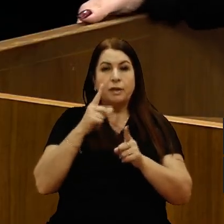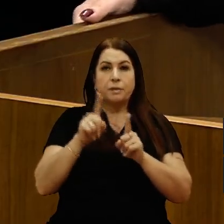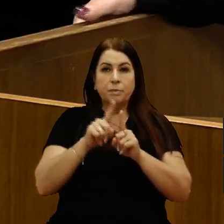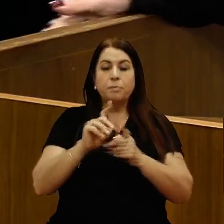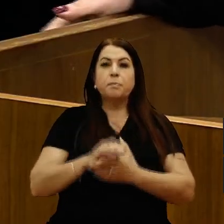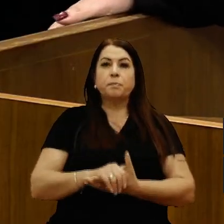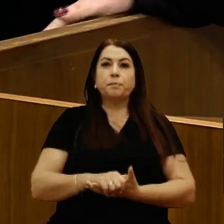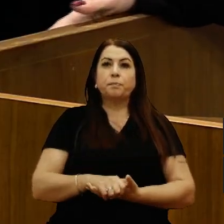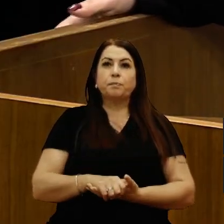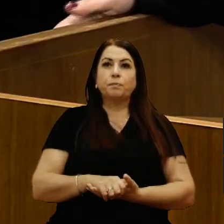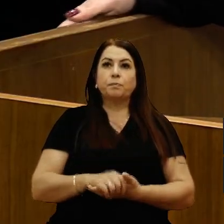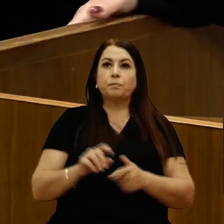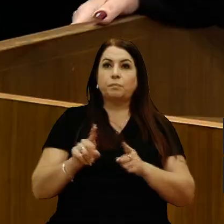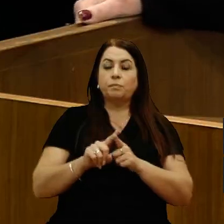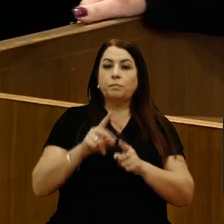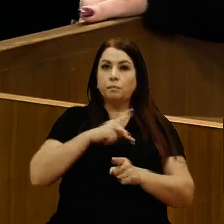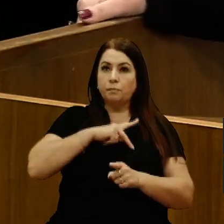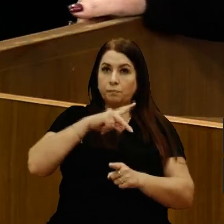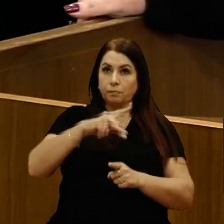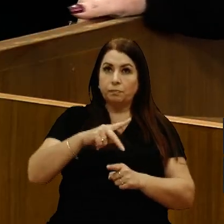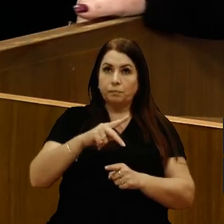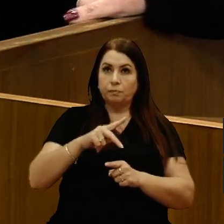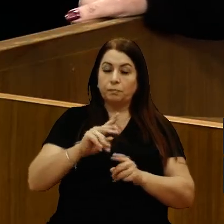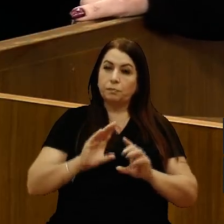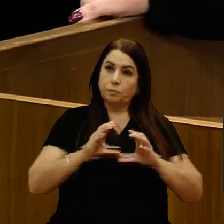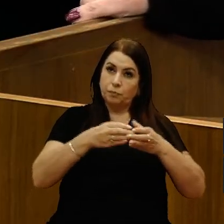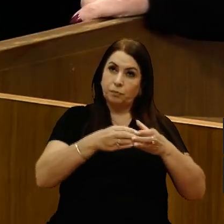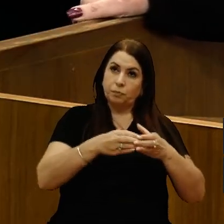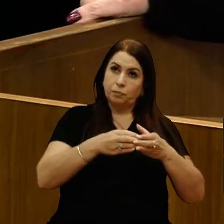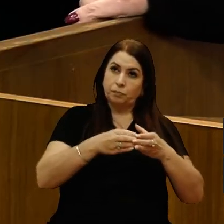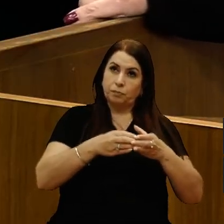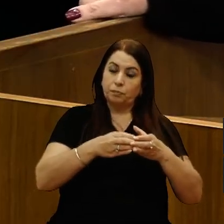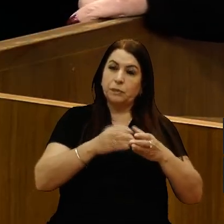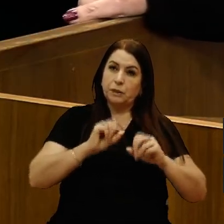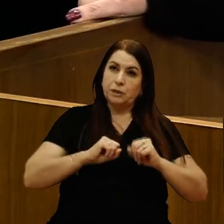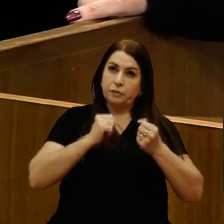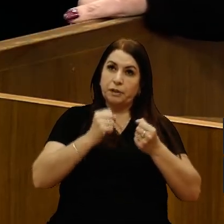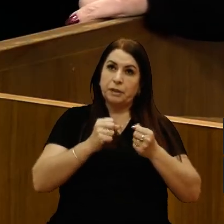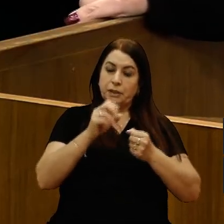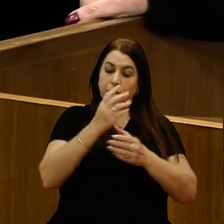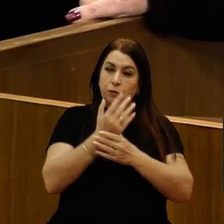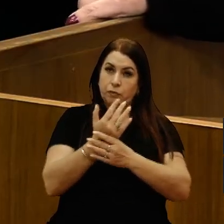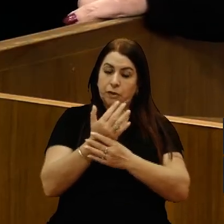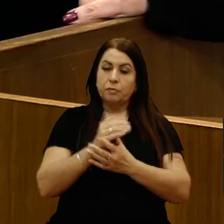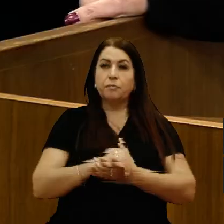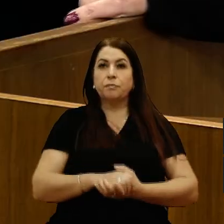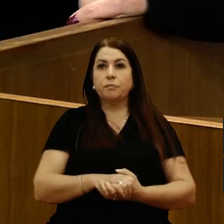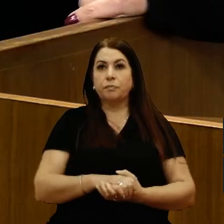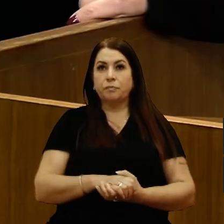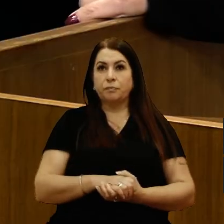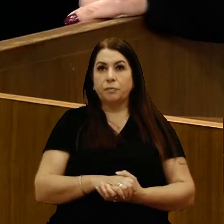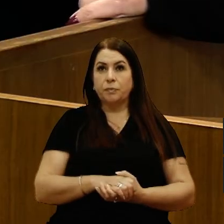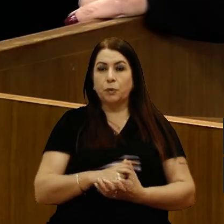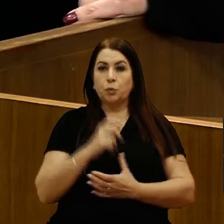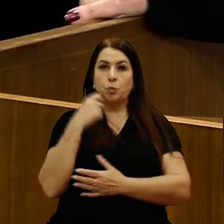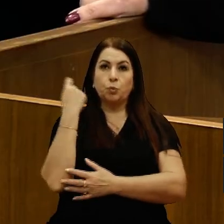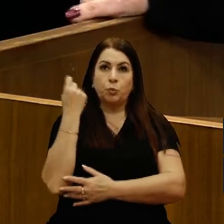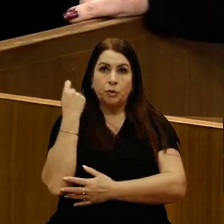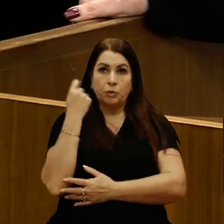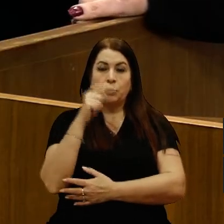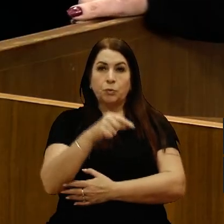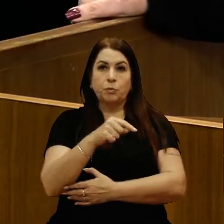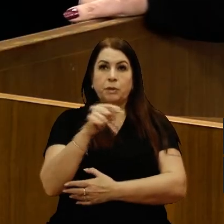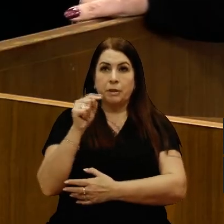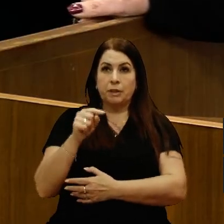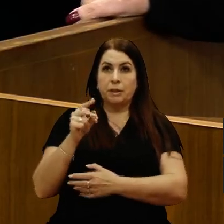também, inclusive como presidente da Frente Parlamentar em Defesa da Universidade Federal do Rio Grande do Sul,